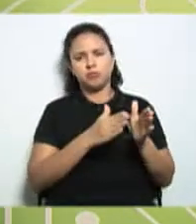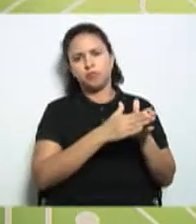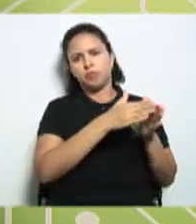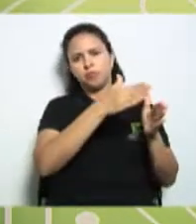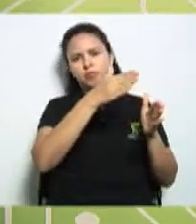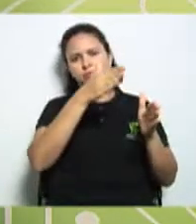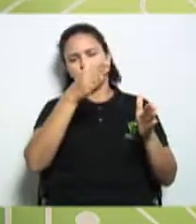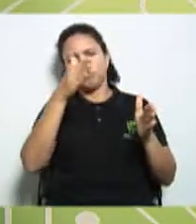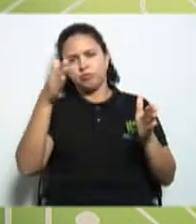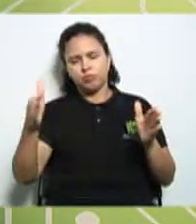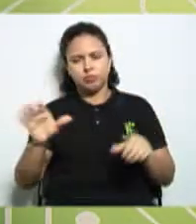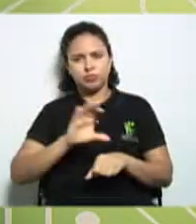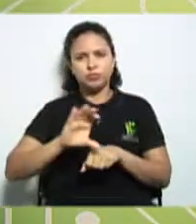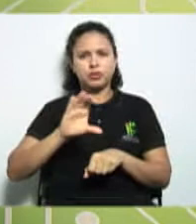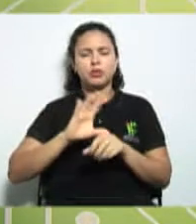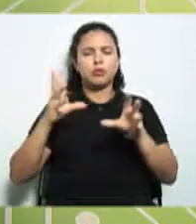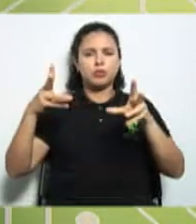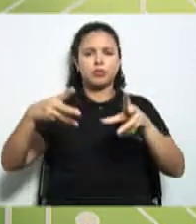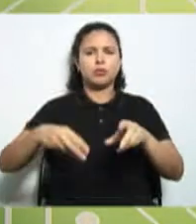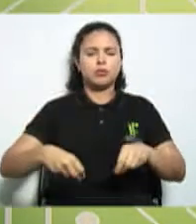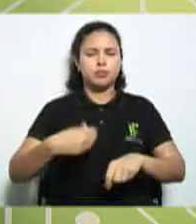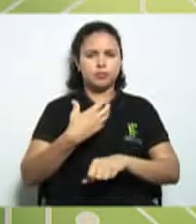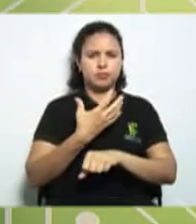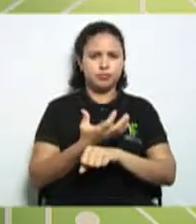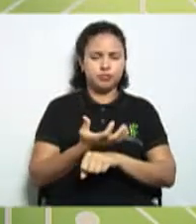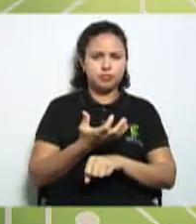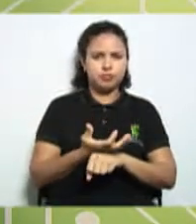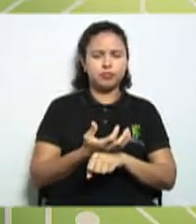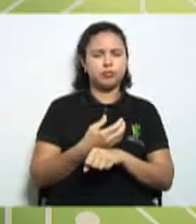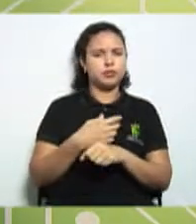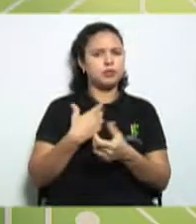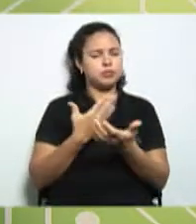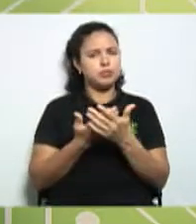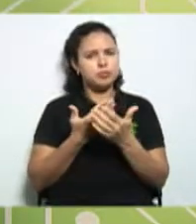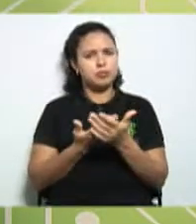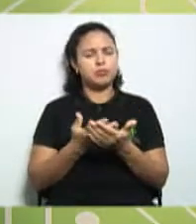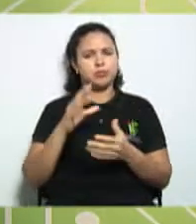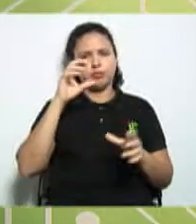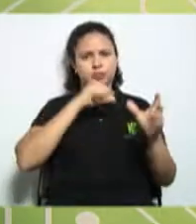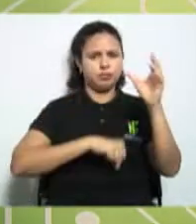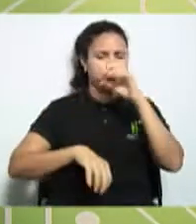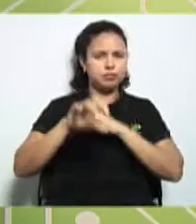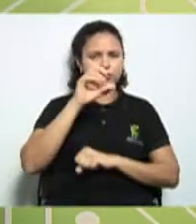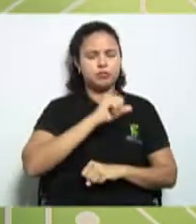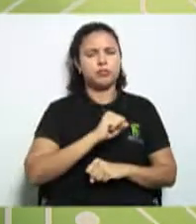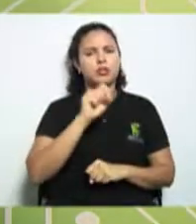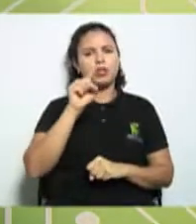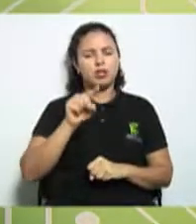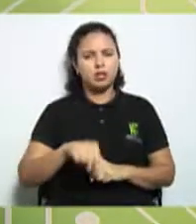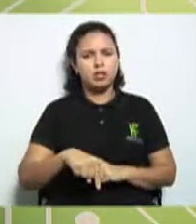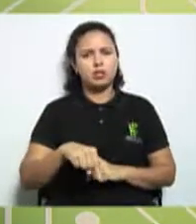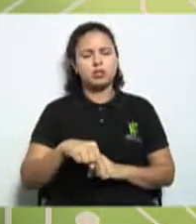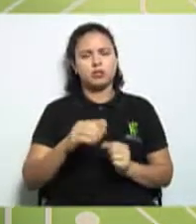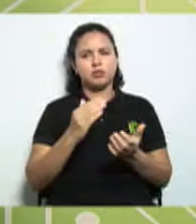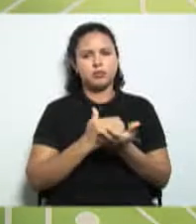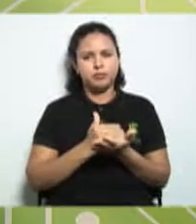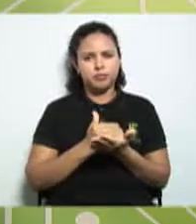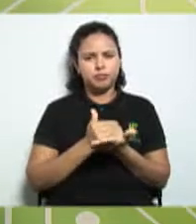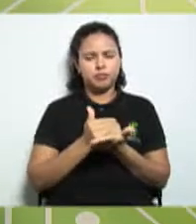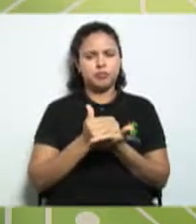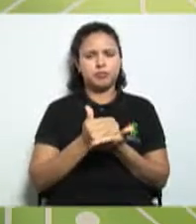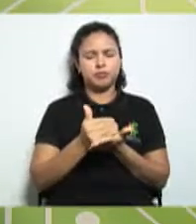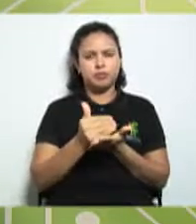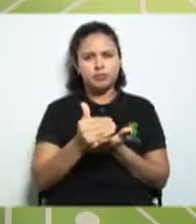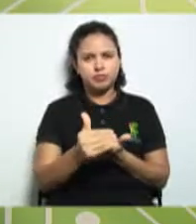né? Todas as disciplinas pelas quais eu vou passando, vou vendo e vou aprendendo, é daí, então, que eu vou, né,